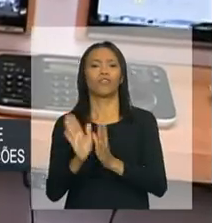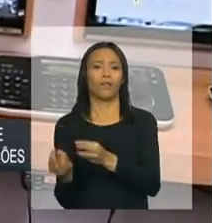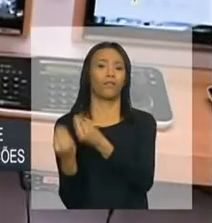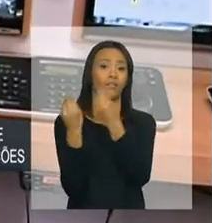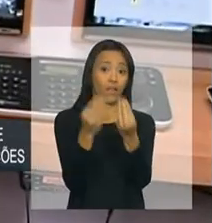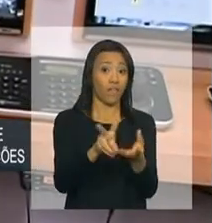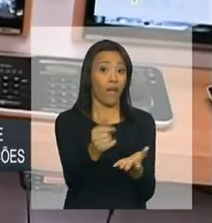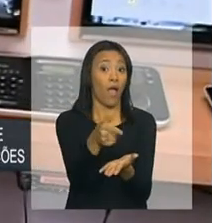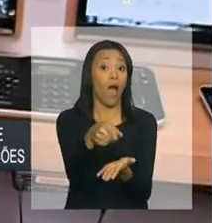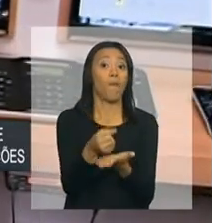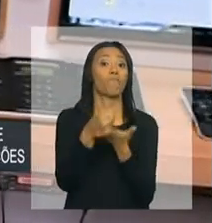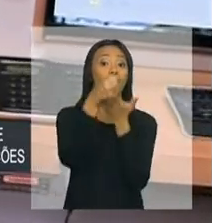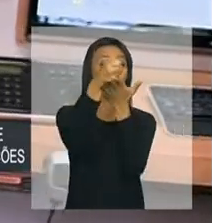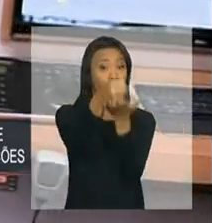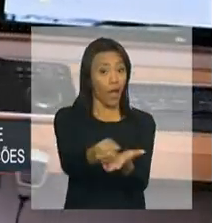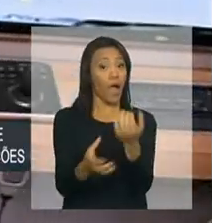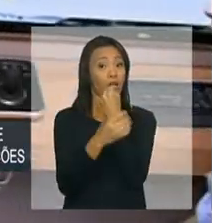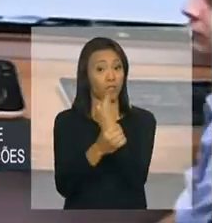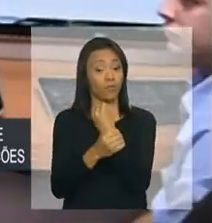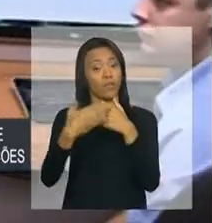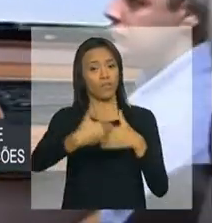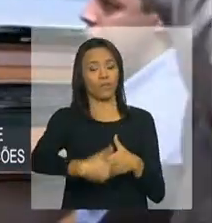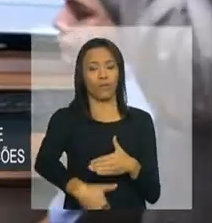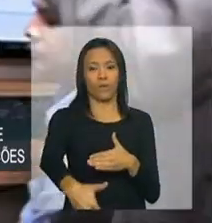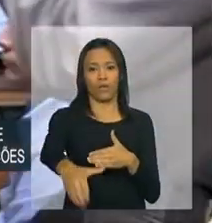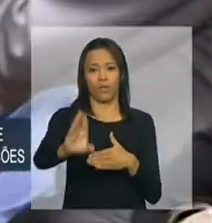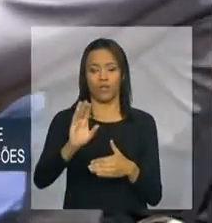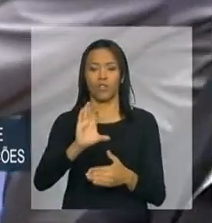segurança durante os eventos